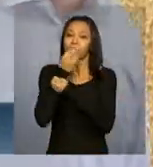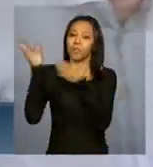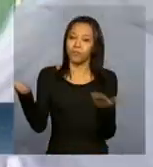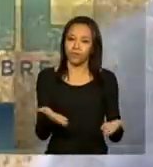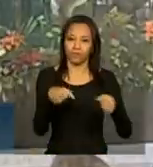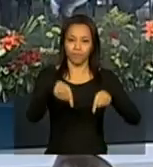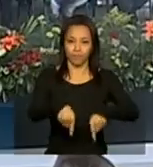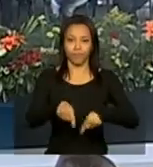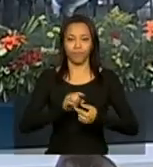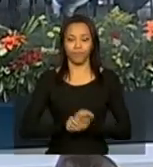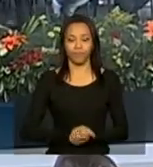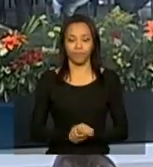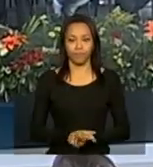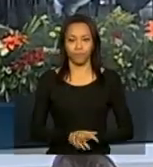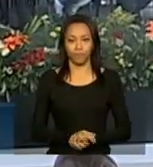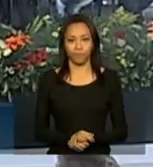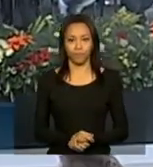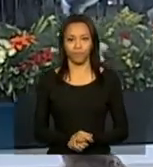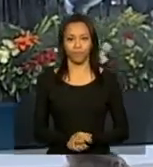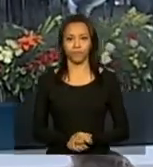aqui.